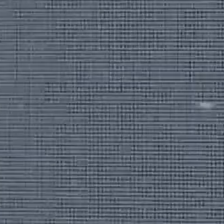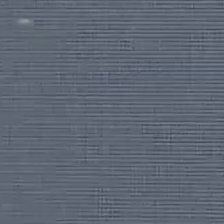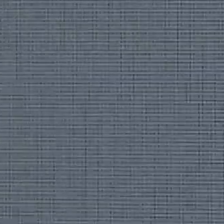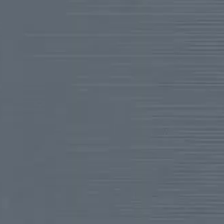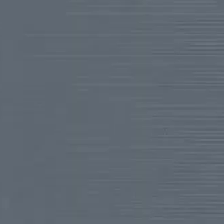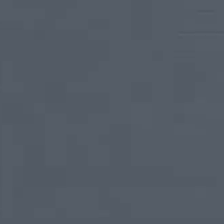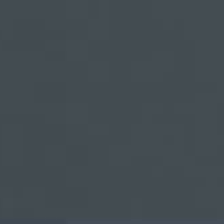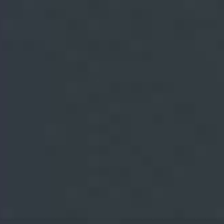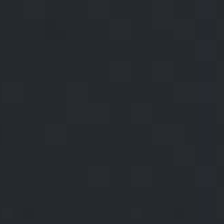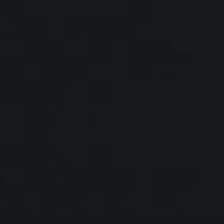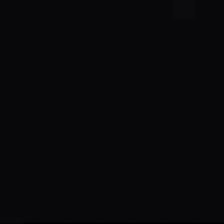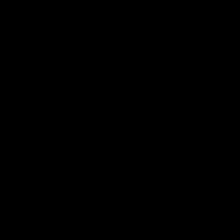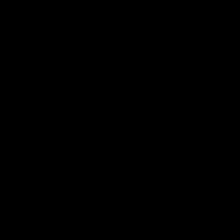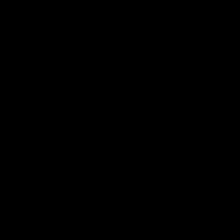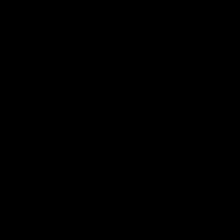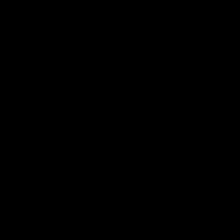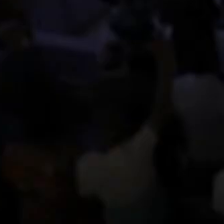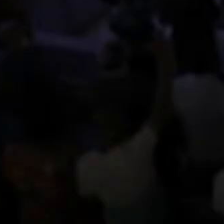Tchau.